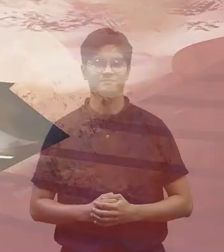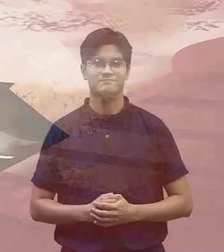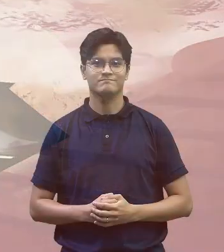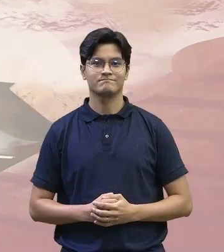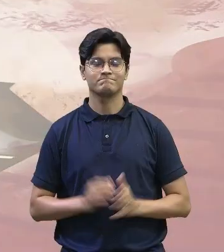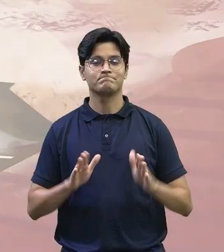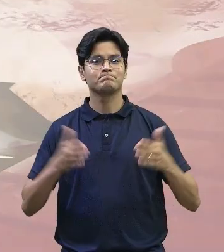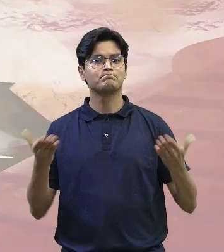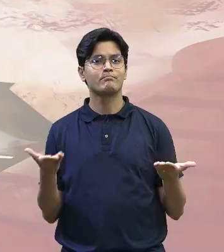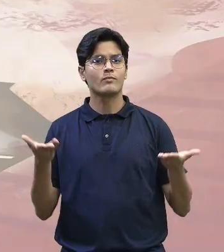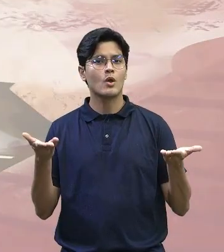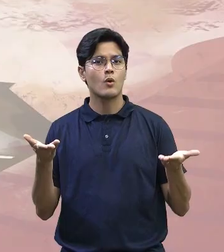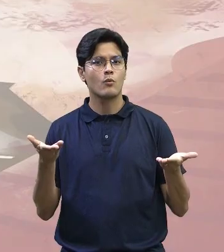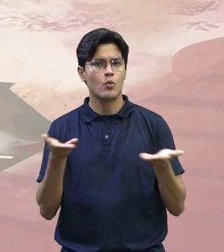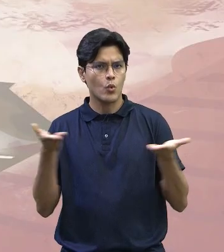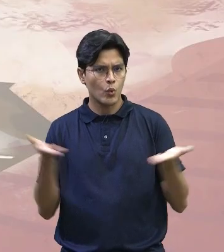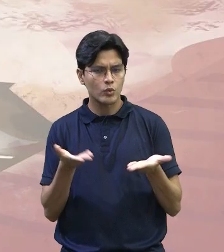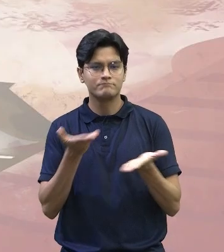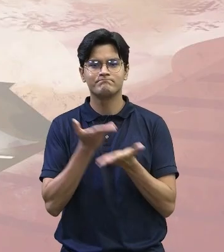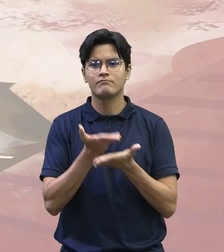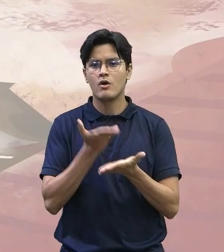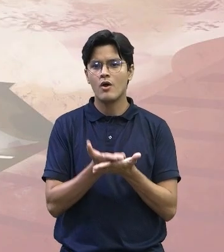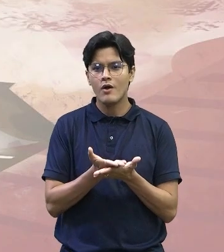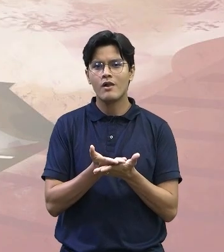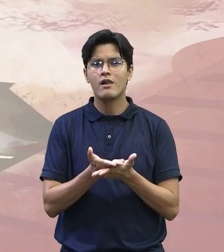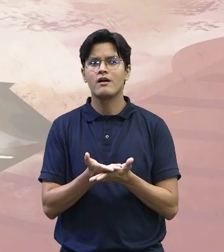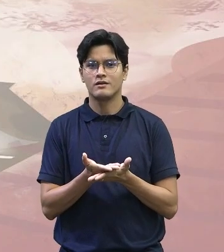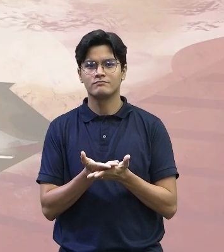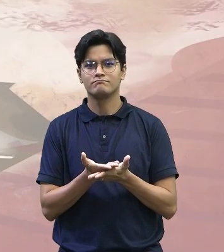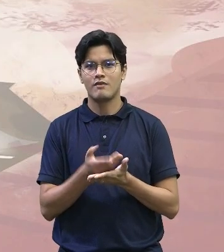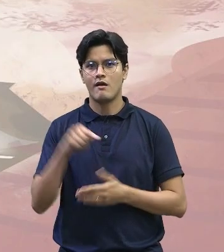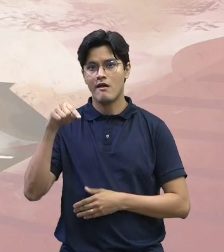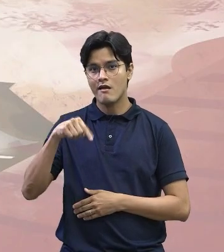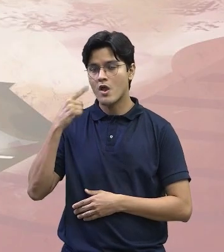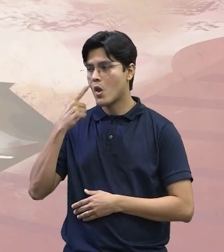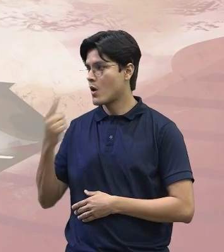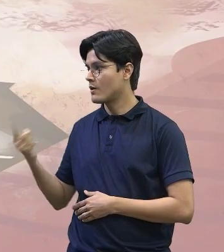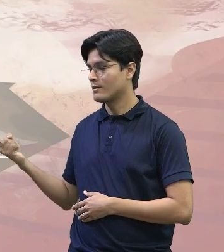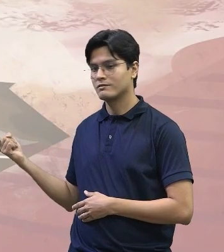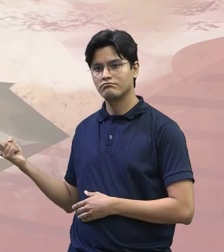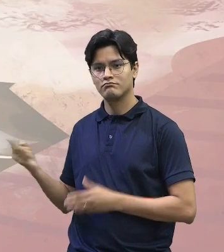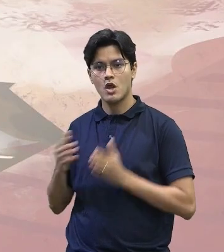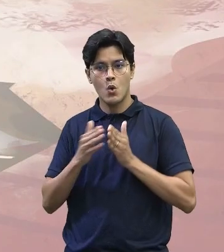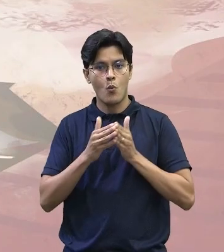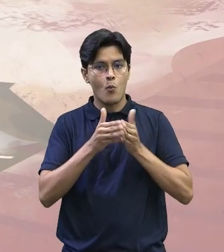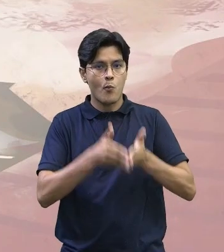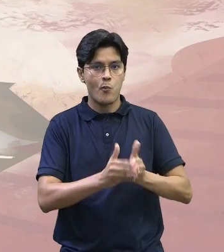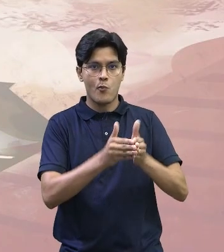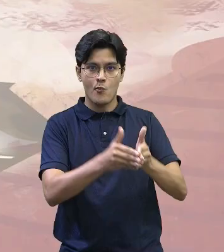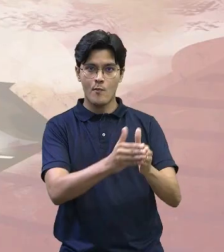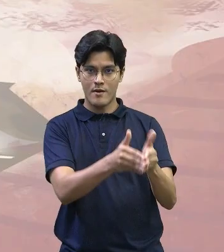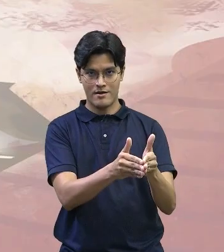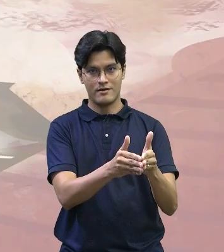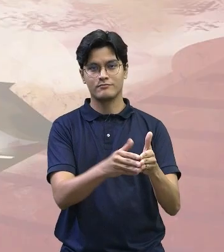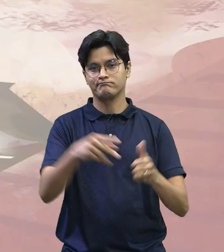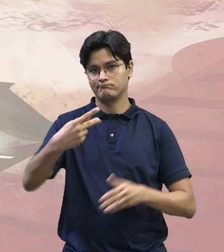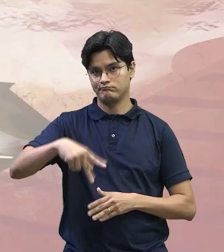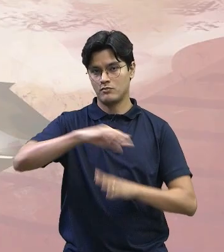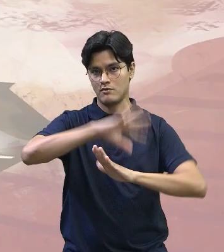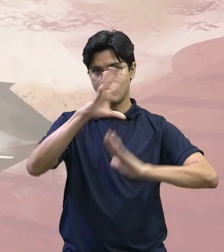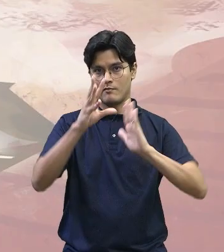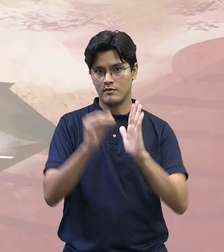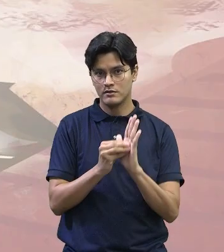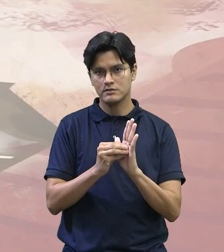Para nossa aula, então, estou aqui em um barco, um barco de um regatão amazônico, que vocês com certeza devem